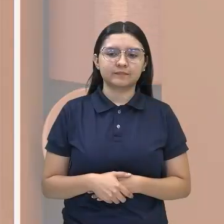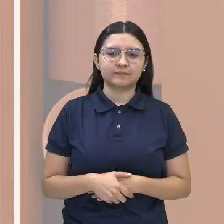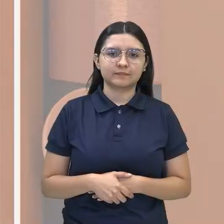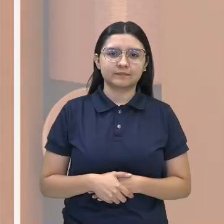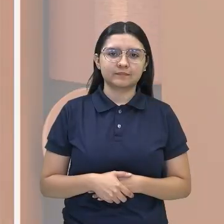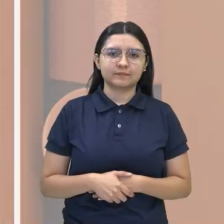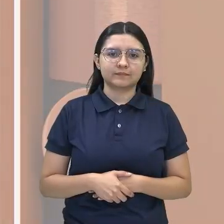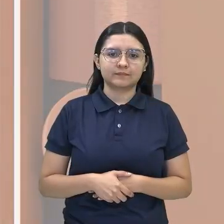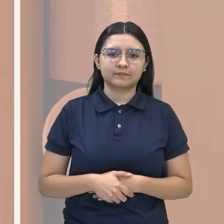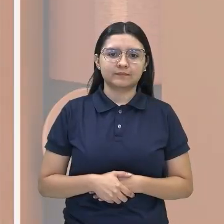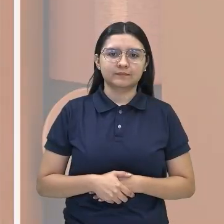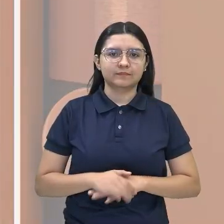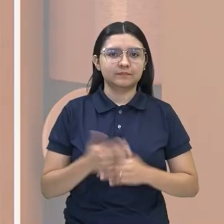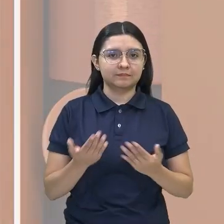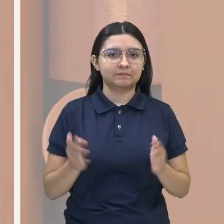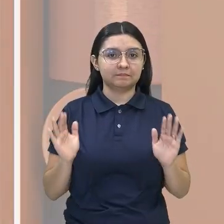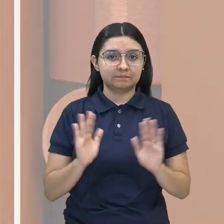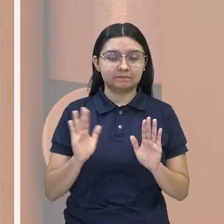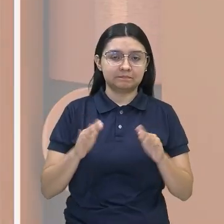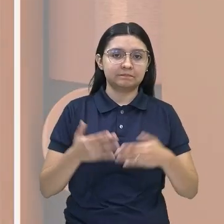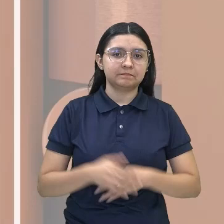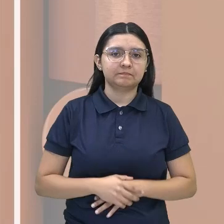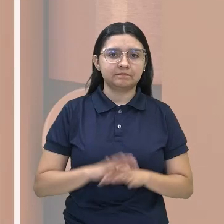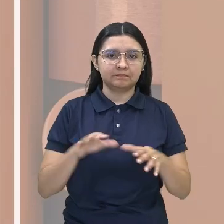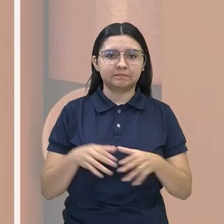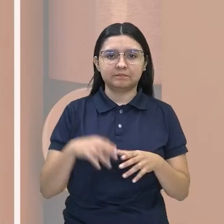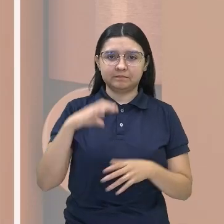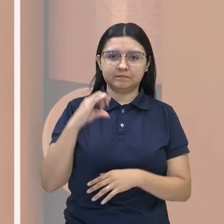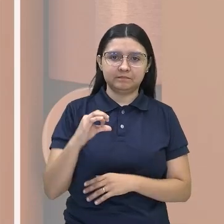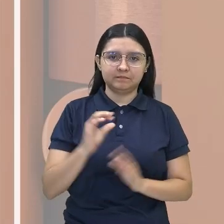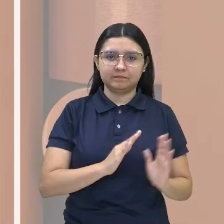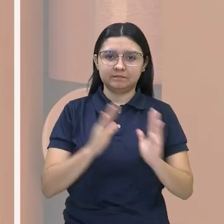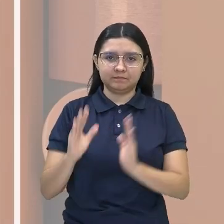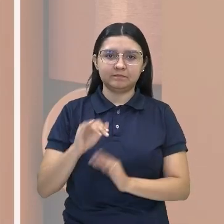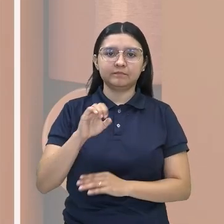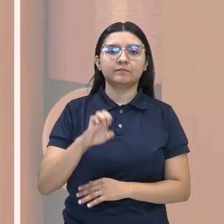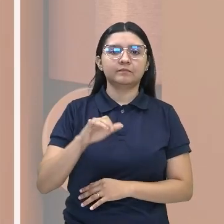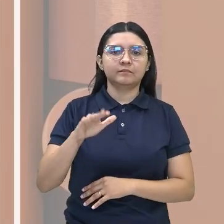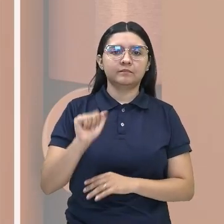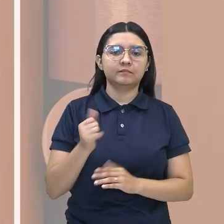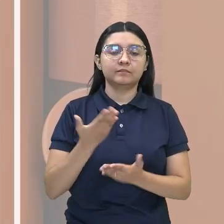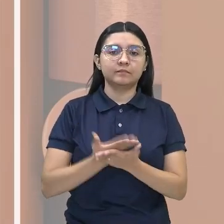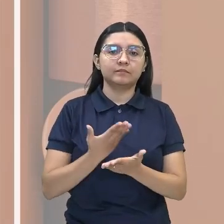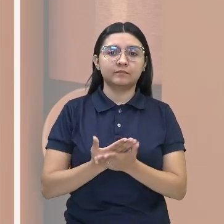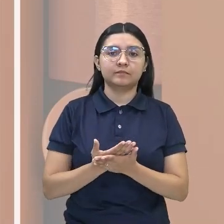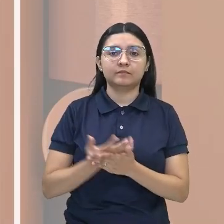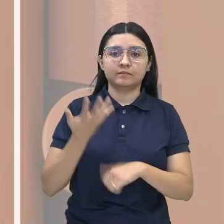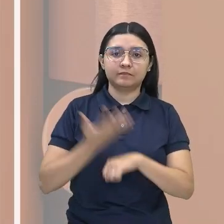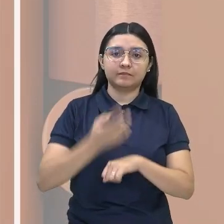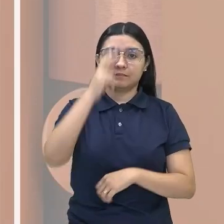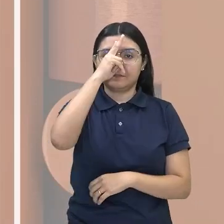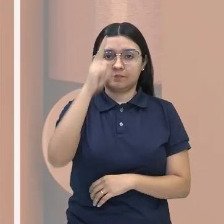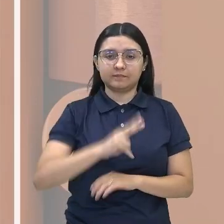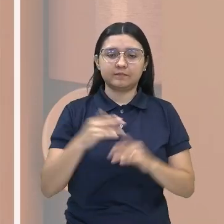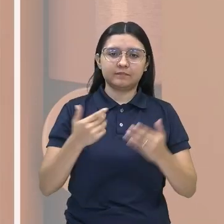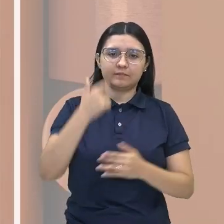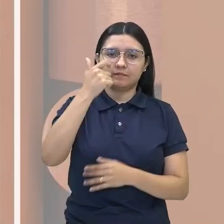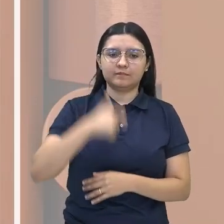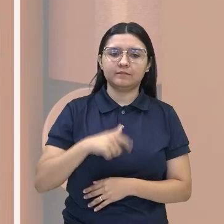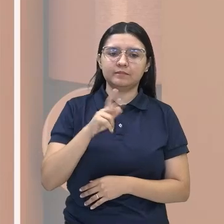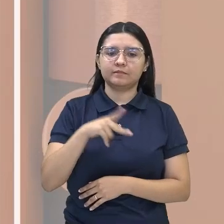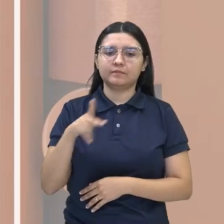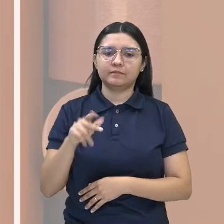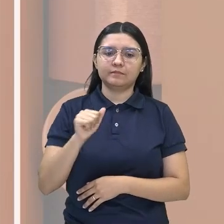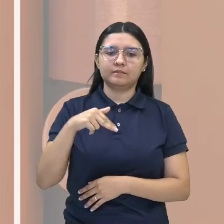Turma boa da nona etapa, nossa educação de jovens e adultos, sejam muito bem-vindos à nossa aula de História. Eu sou o professor